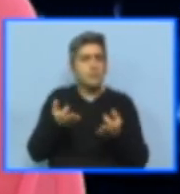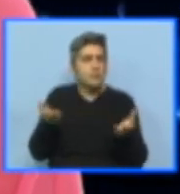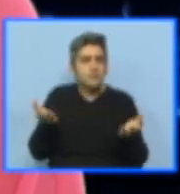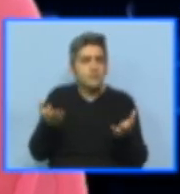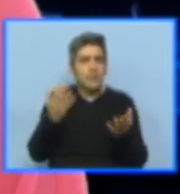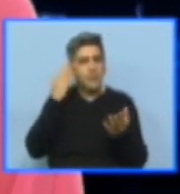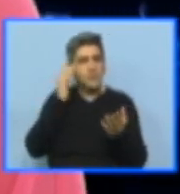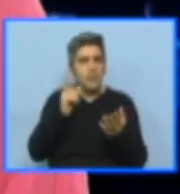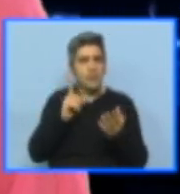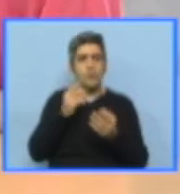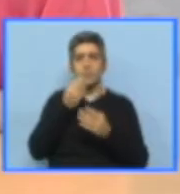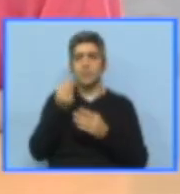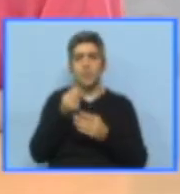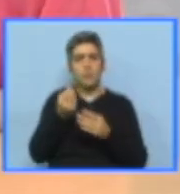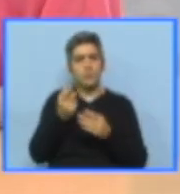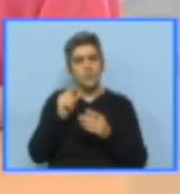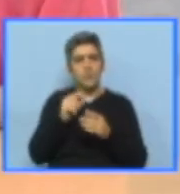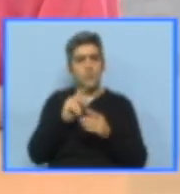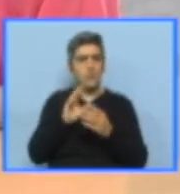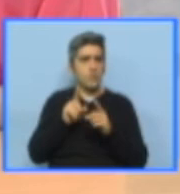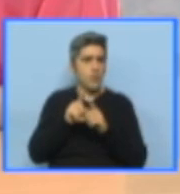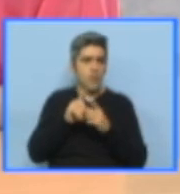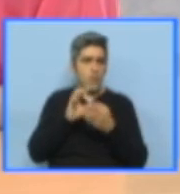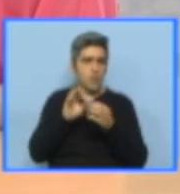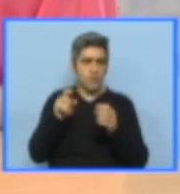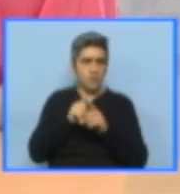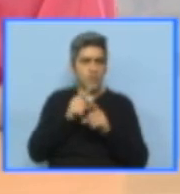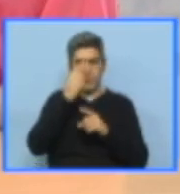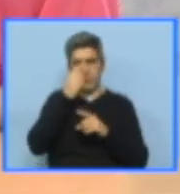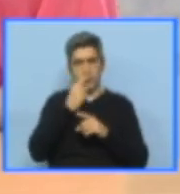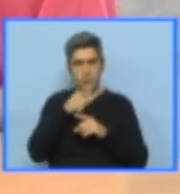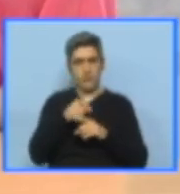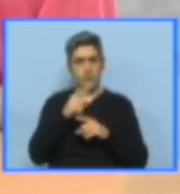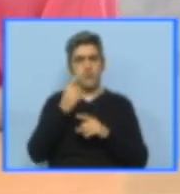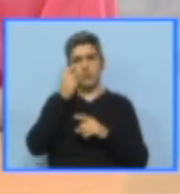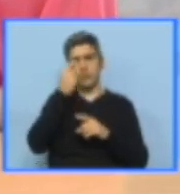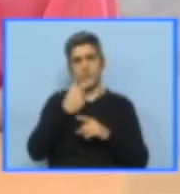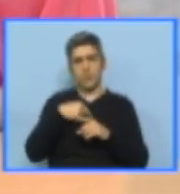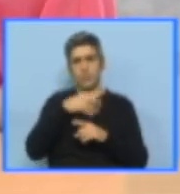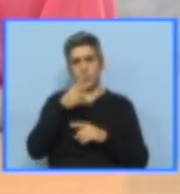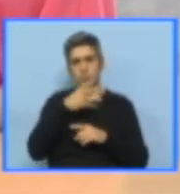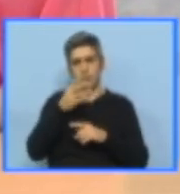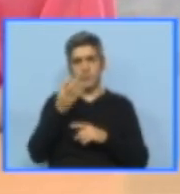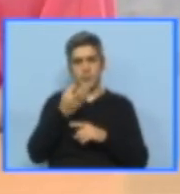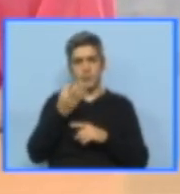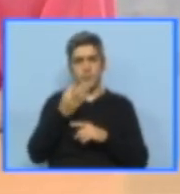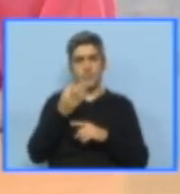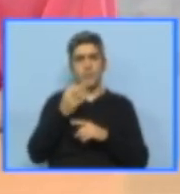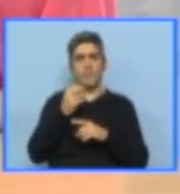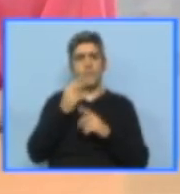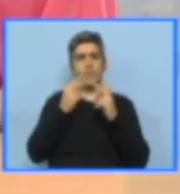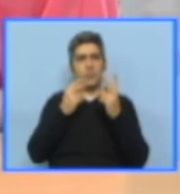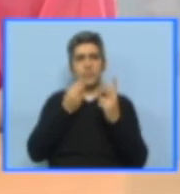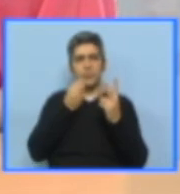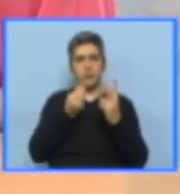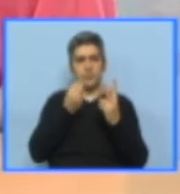Acho que é muito isso. E os jovens enquadram-se nesse perfil. Uma das histórias que nós contamos são de 2